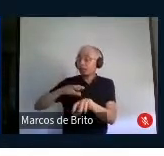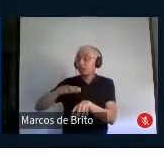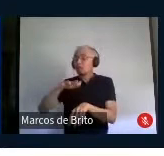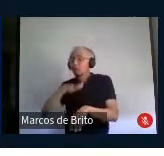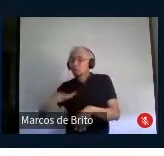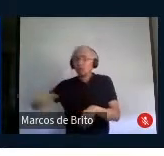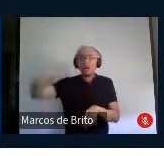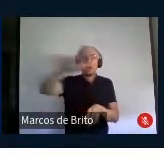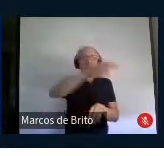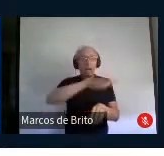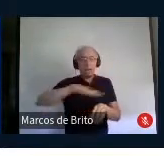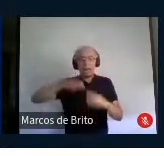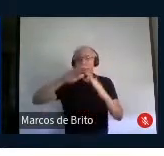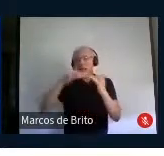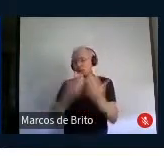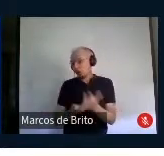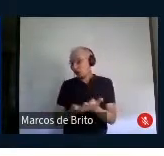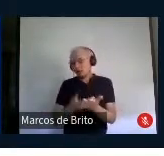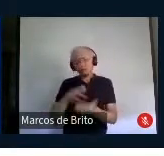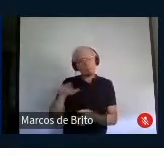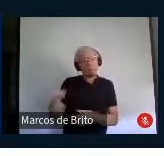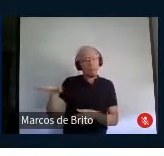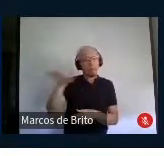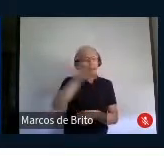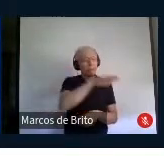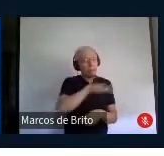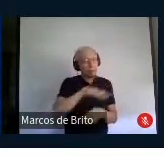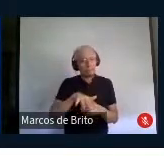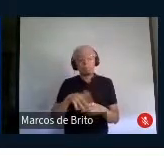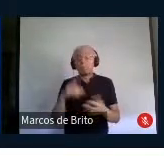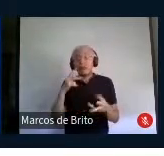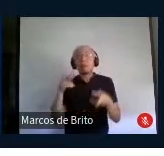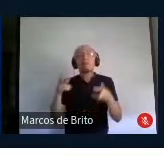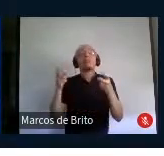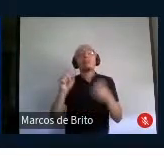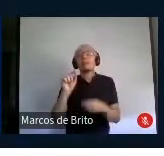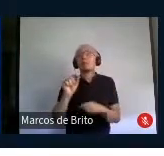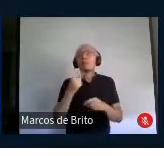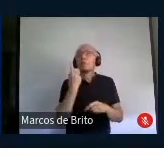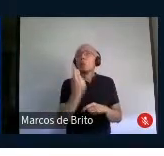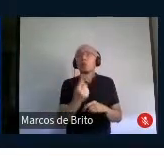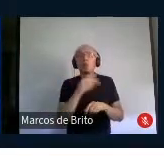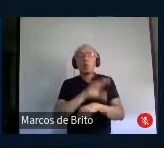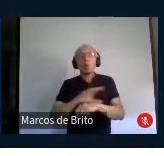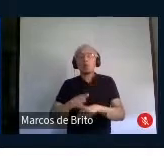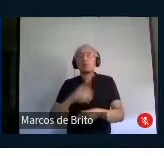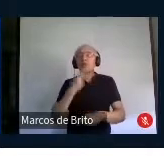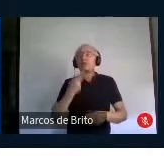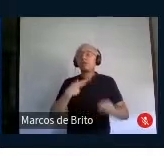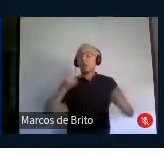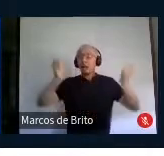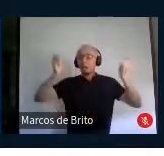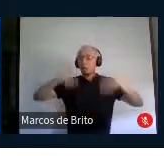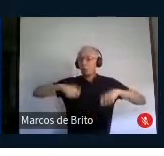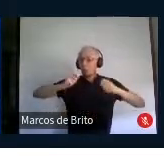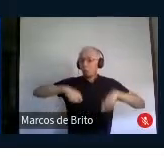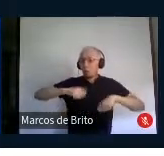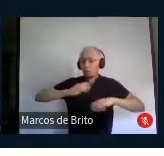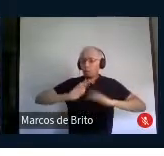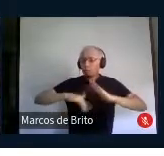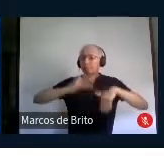das suas unidades. Nós percebemos aqui, ó, um que fala sobre competências.